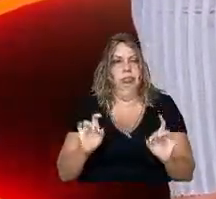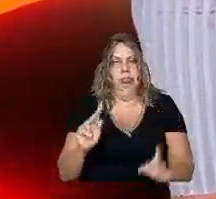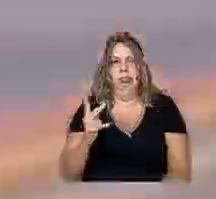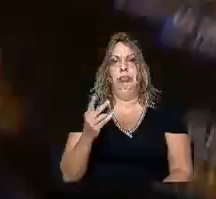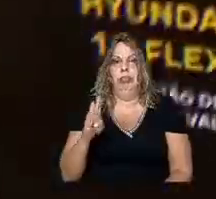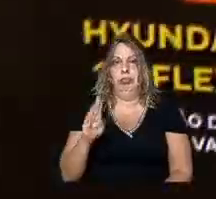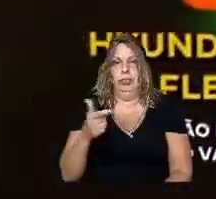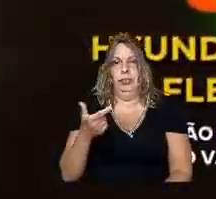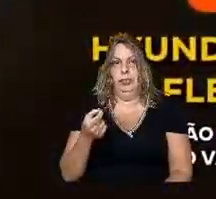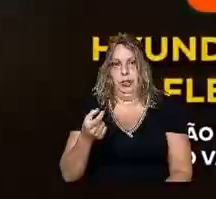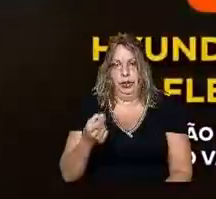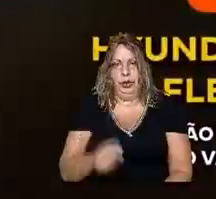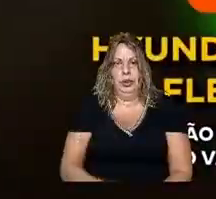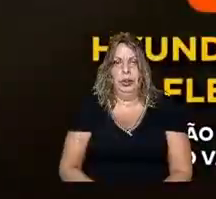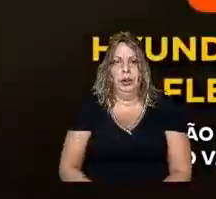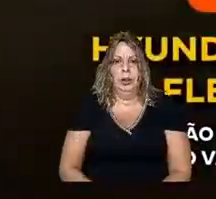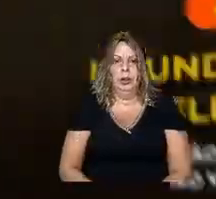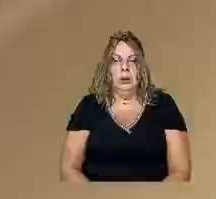HB20 Vision.